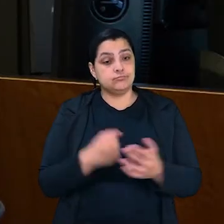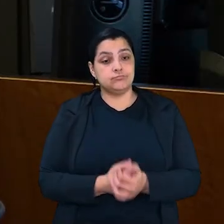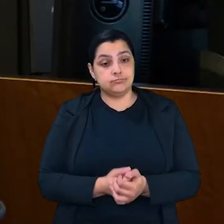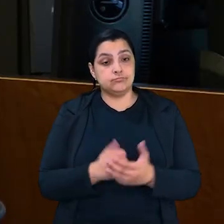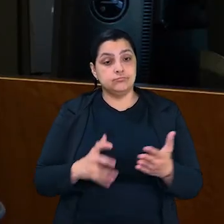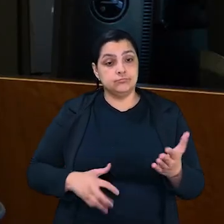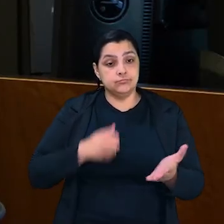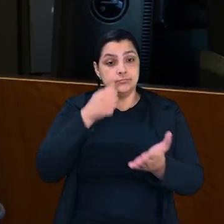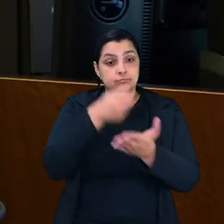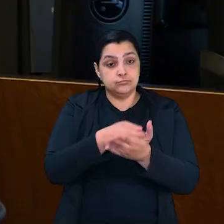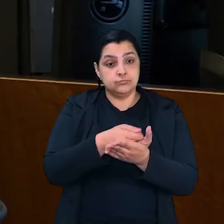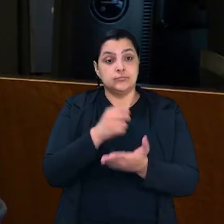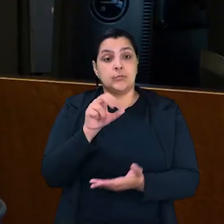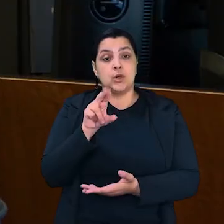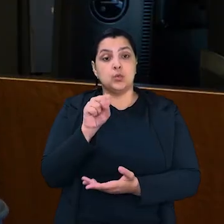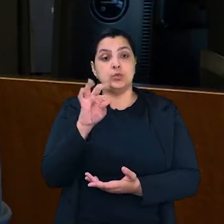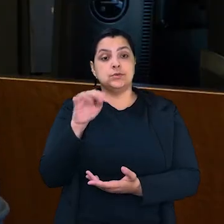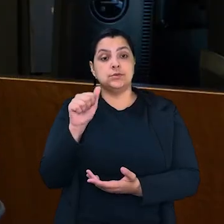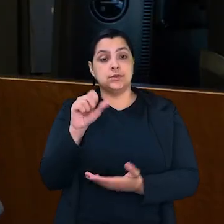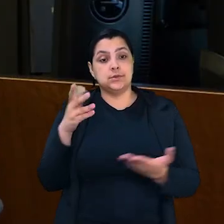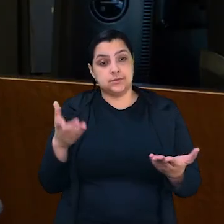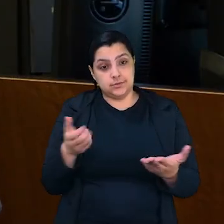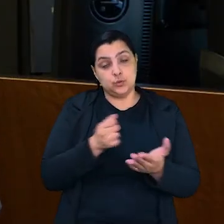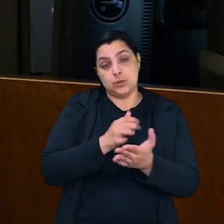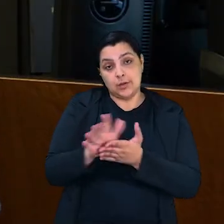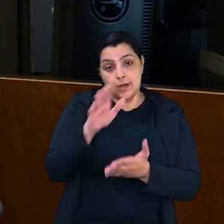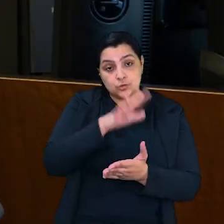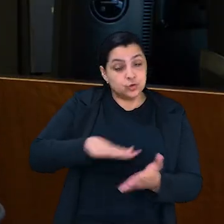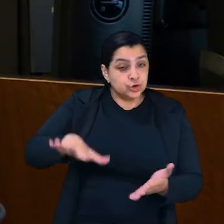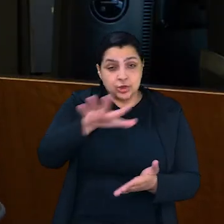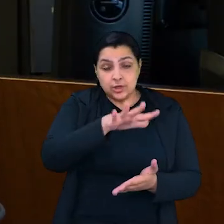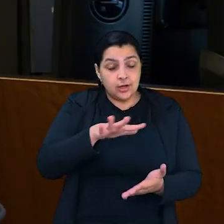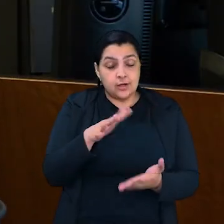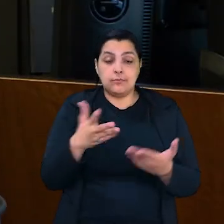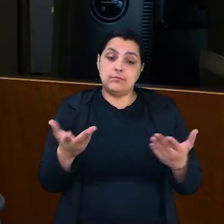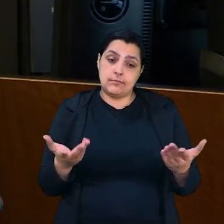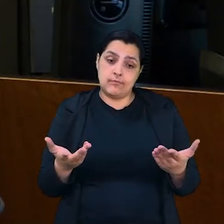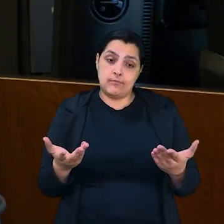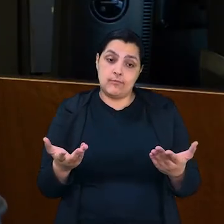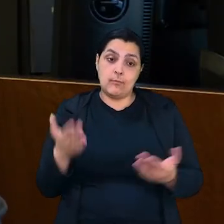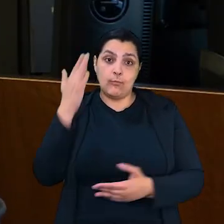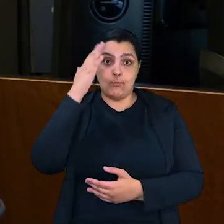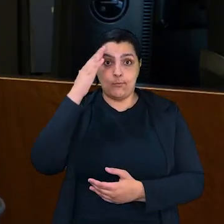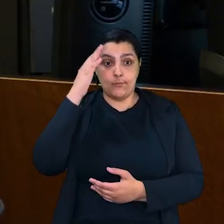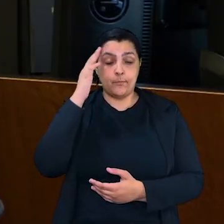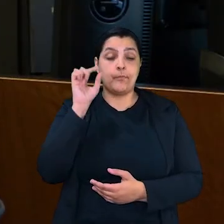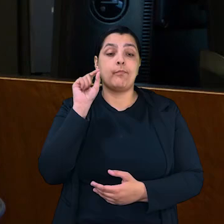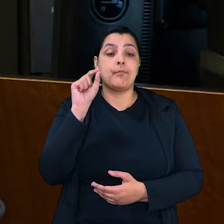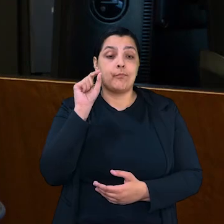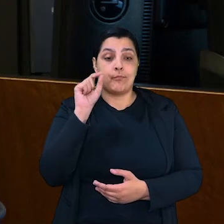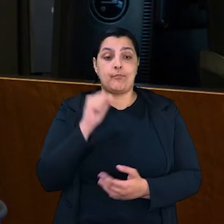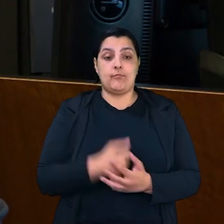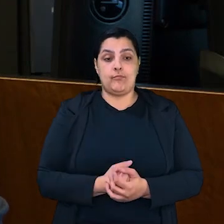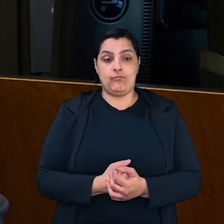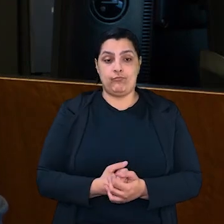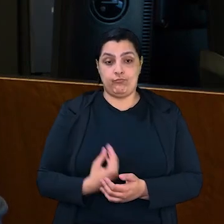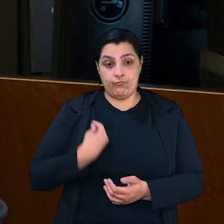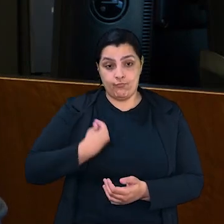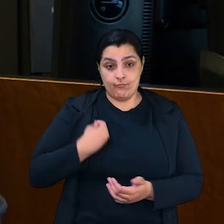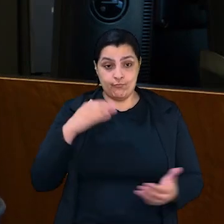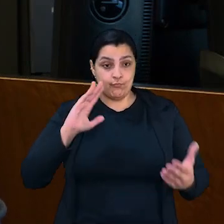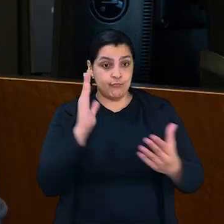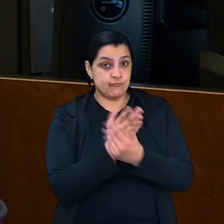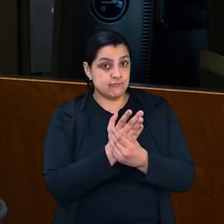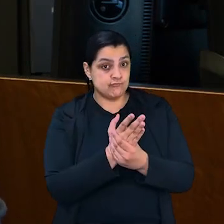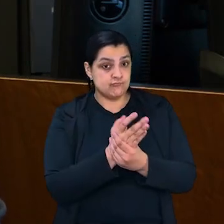importância das custas, e nós podemos dizer dos custos em geral, é ter consciência de que